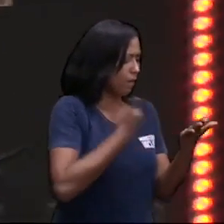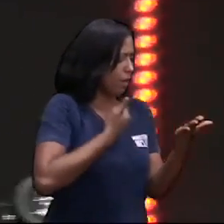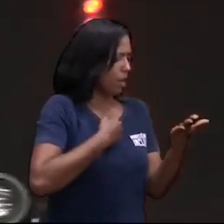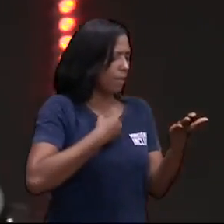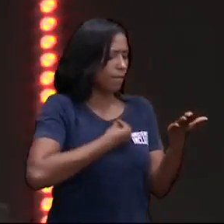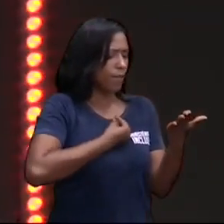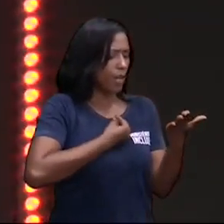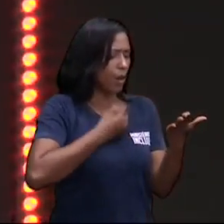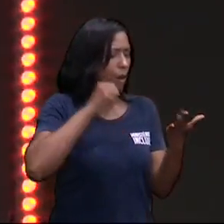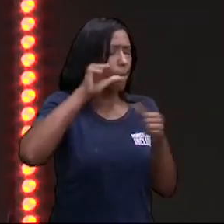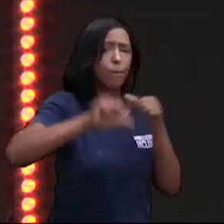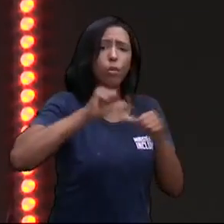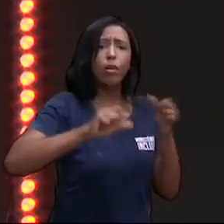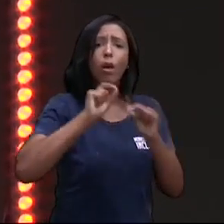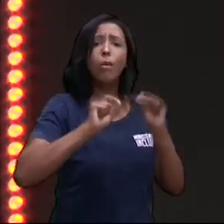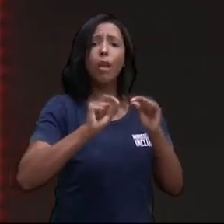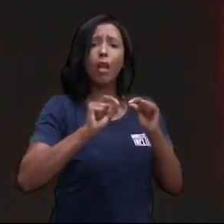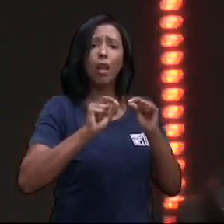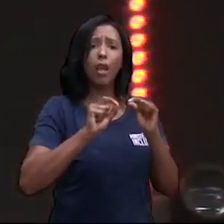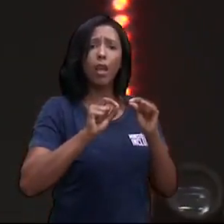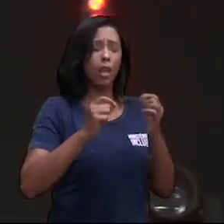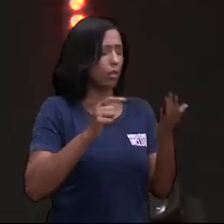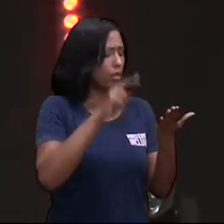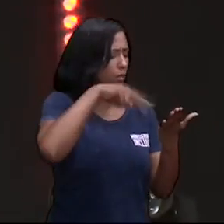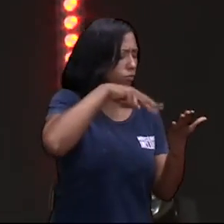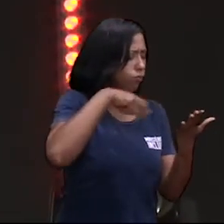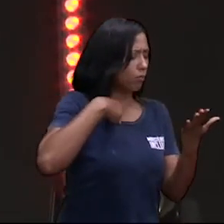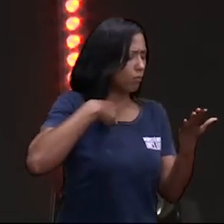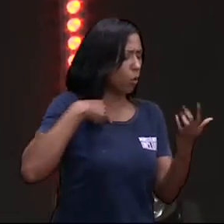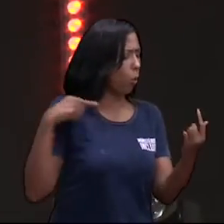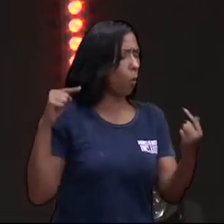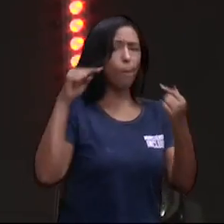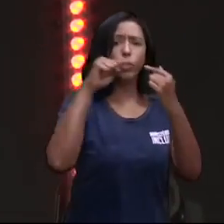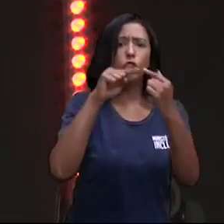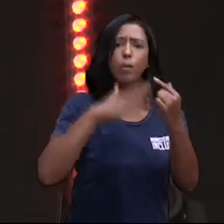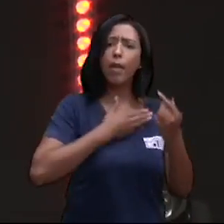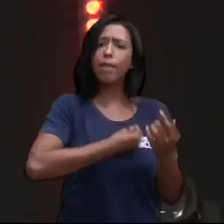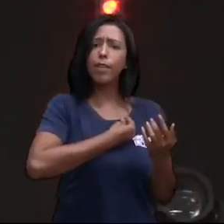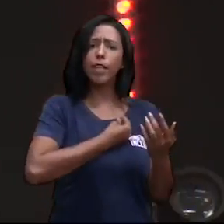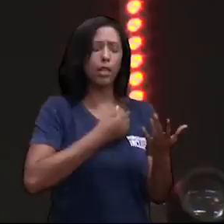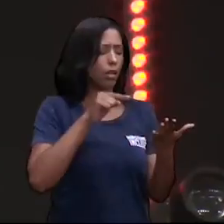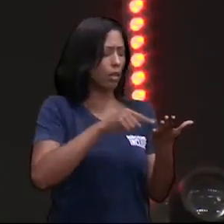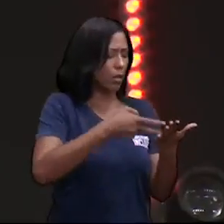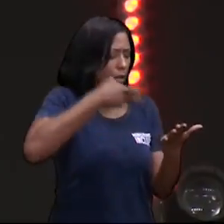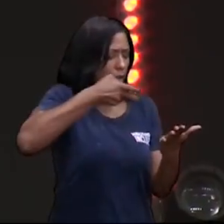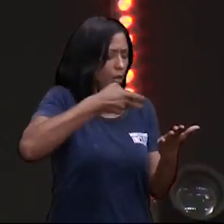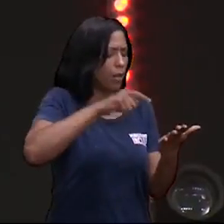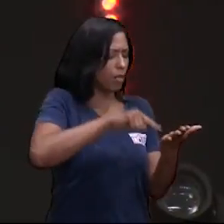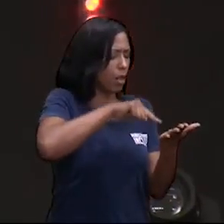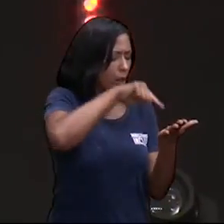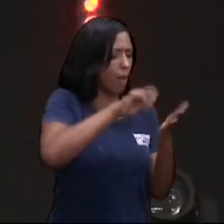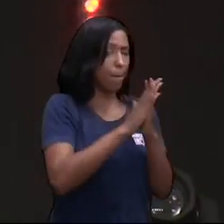vida em função do teu lhe agora Qual é o objetivo que eu tenho que estipular para me avisa com base do que eu li agora